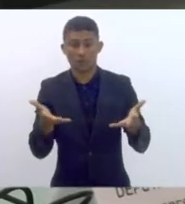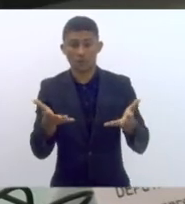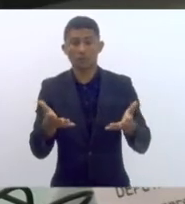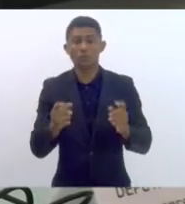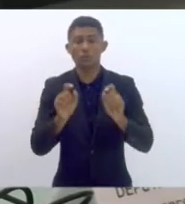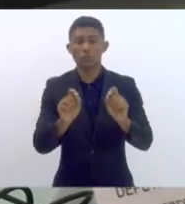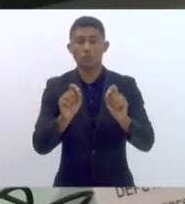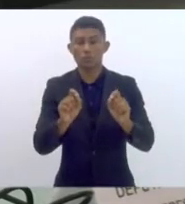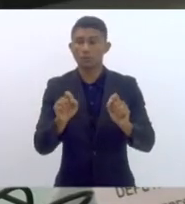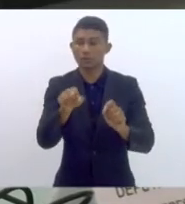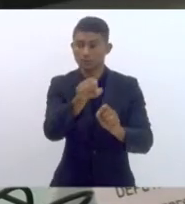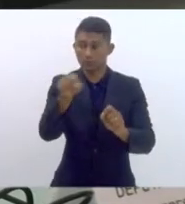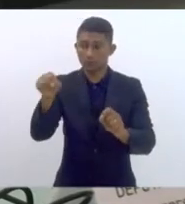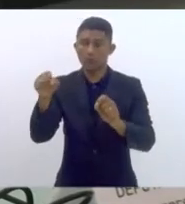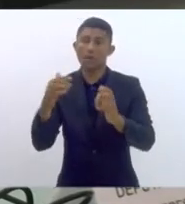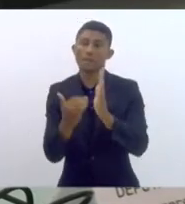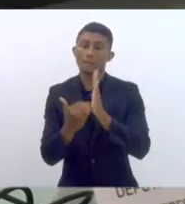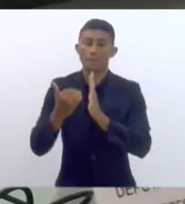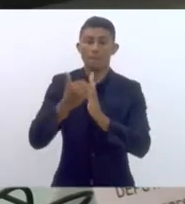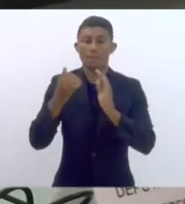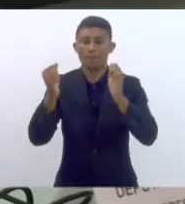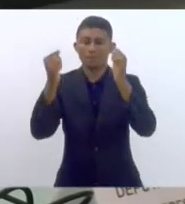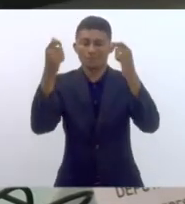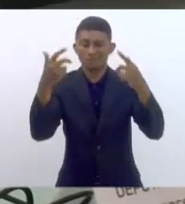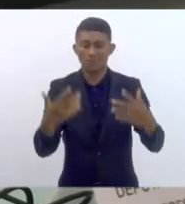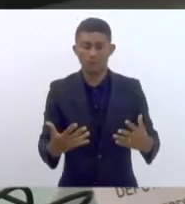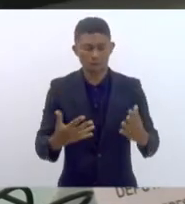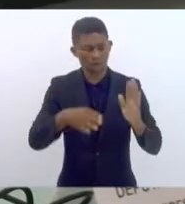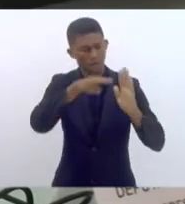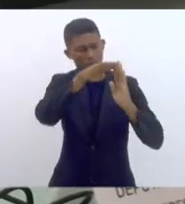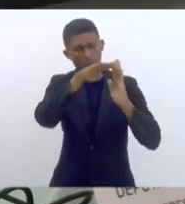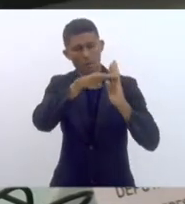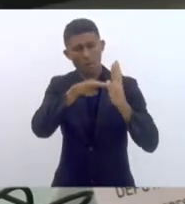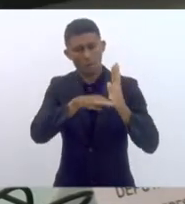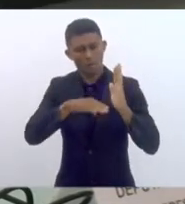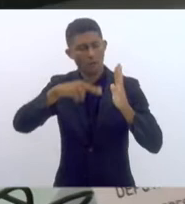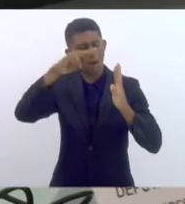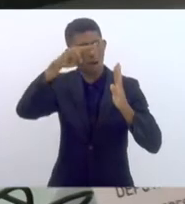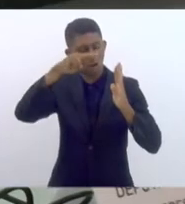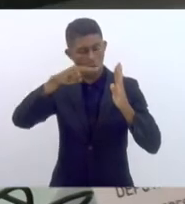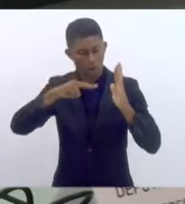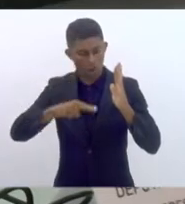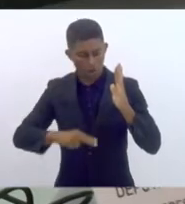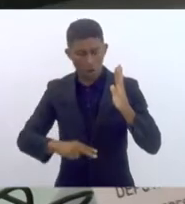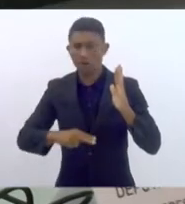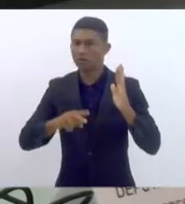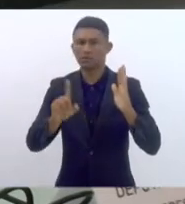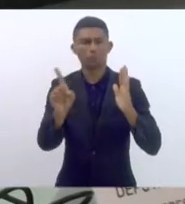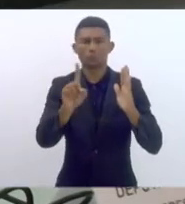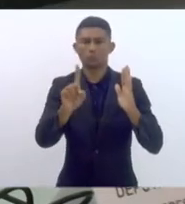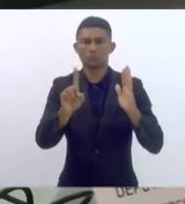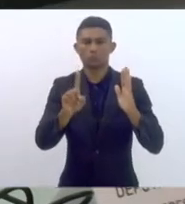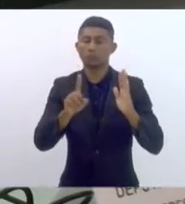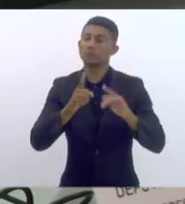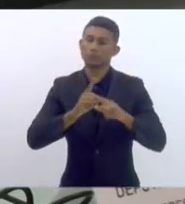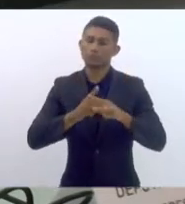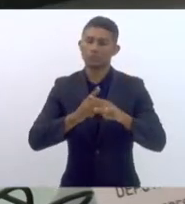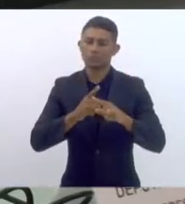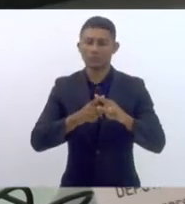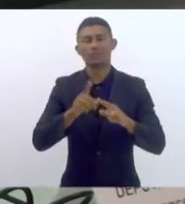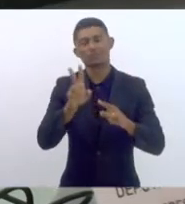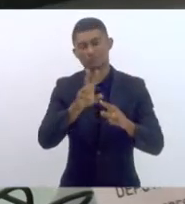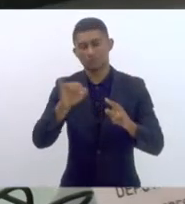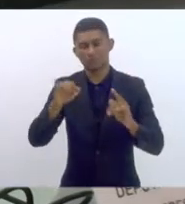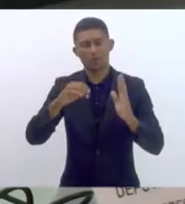Fazenda explicitadas. Não vou ler aqui as 10 perguntas, porque cada uma será lida com as